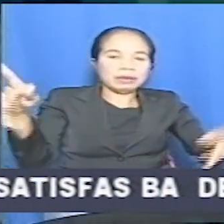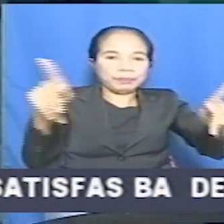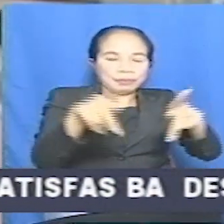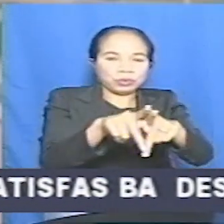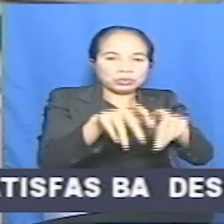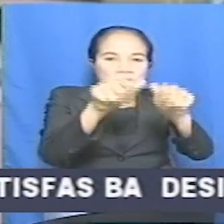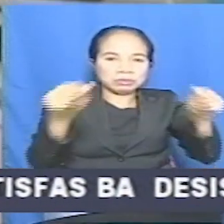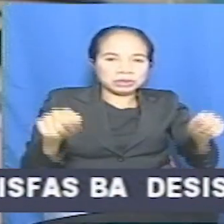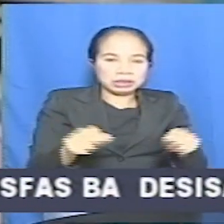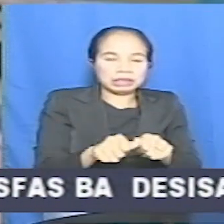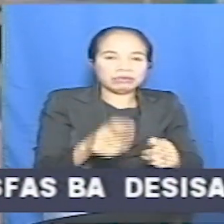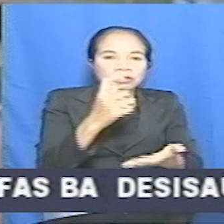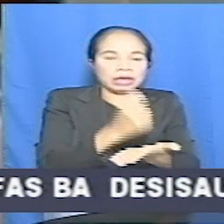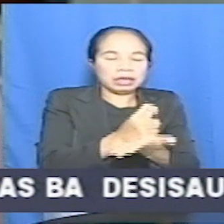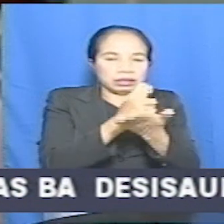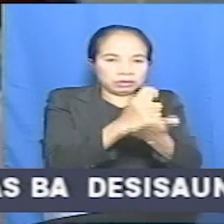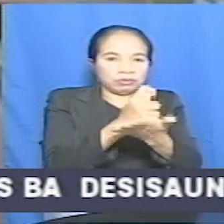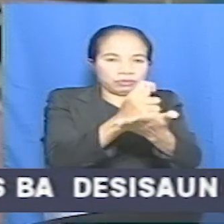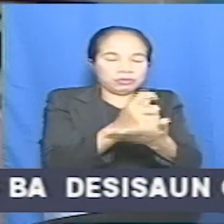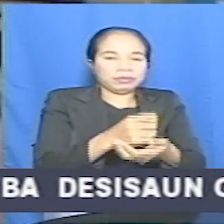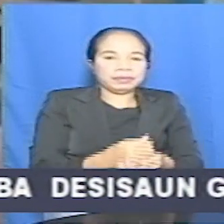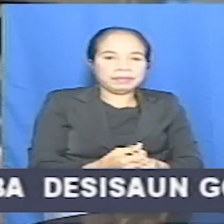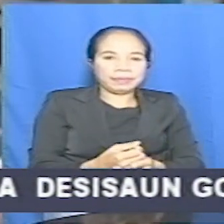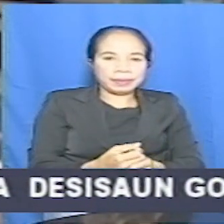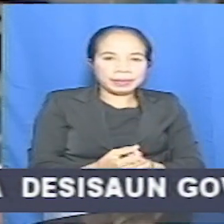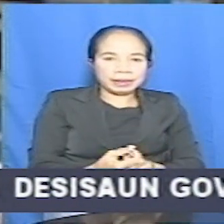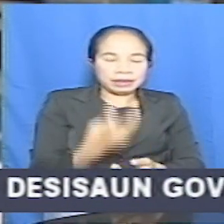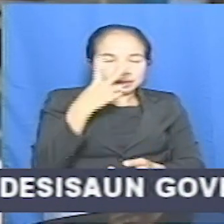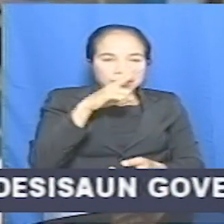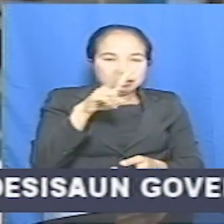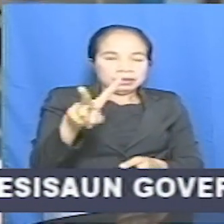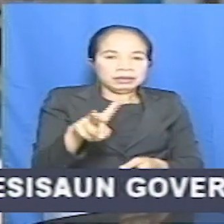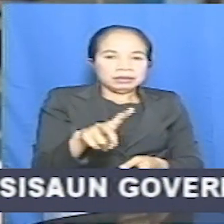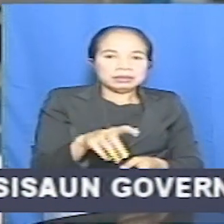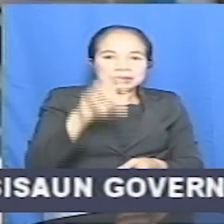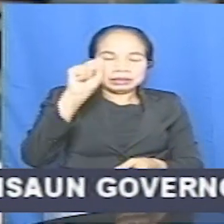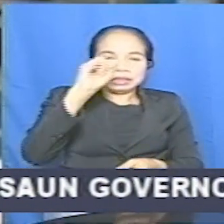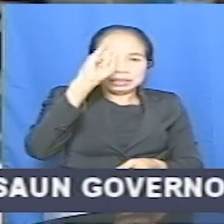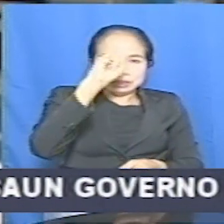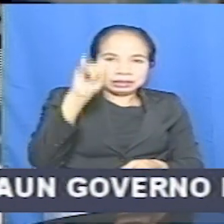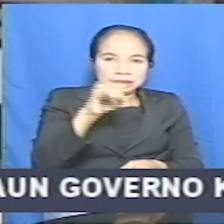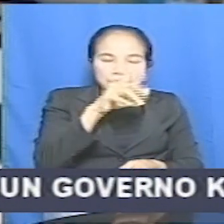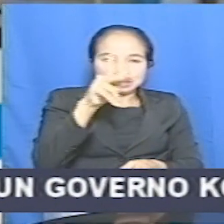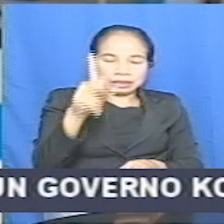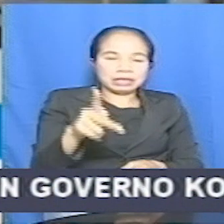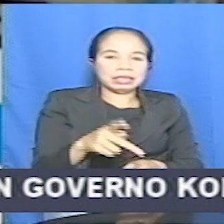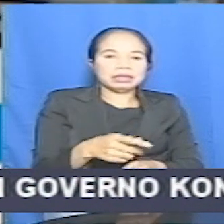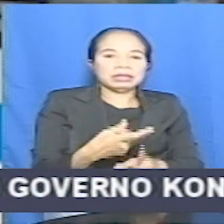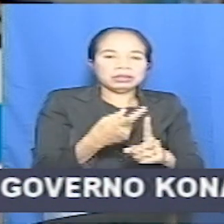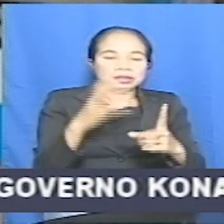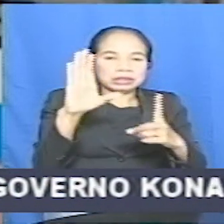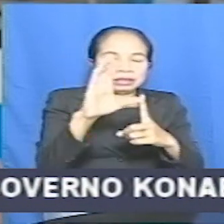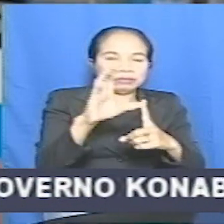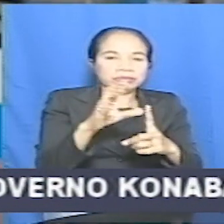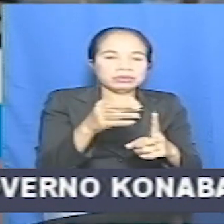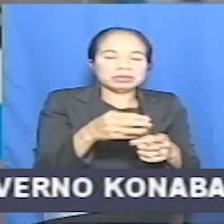a Tauru. São visita neve organizou sala situação, se fio se doutor Aurelio, a tu belhara